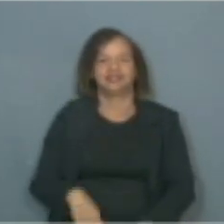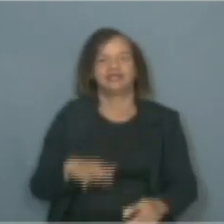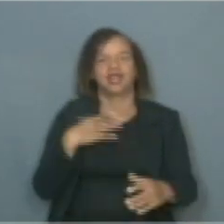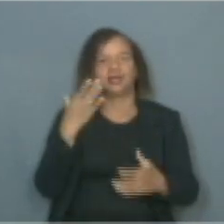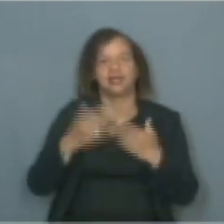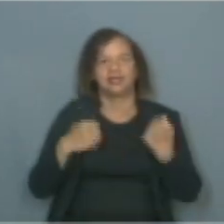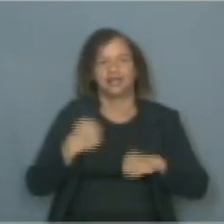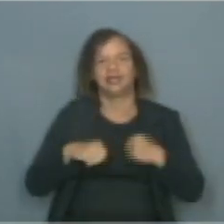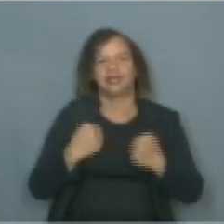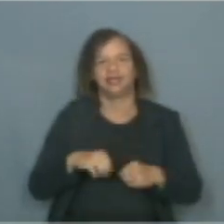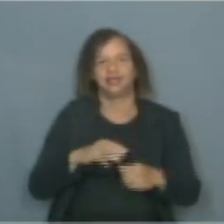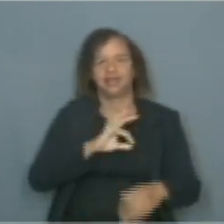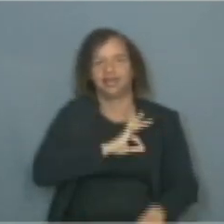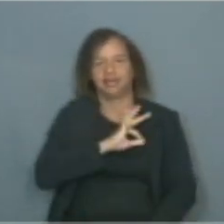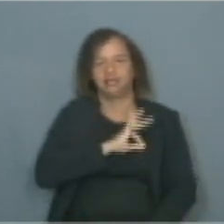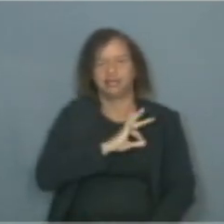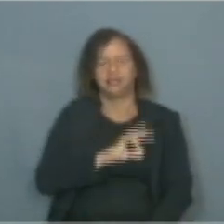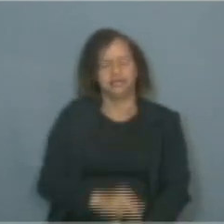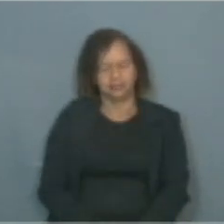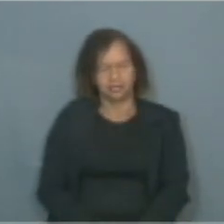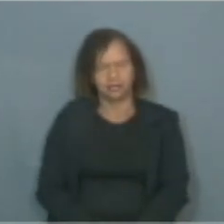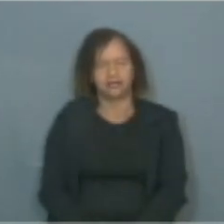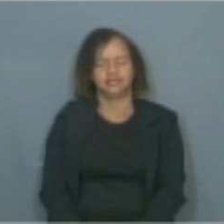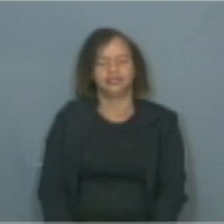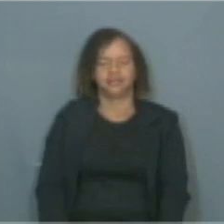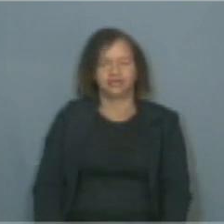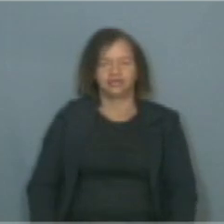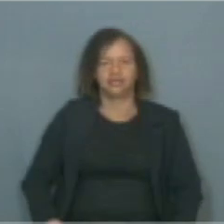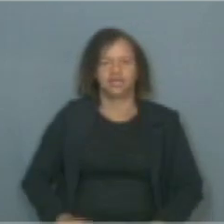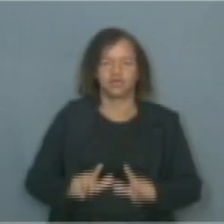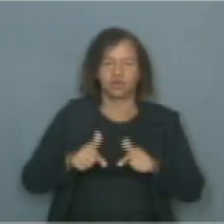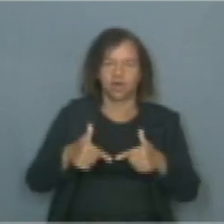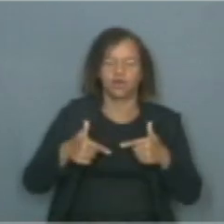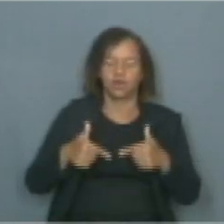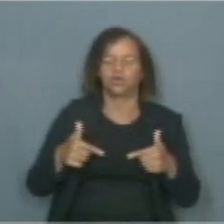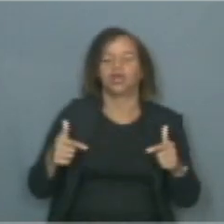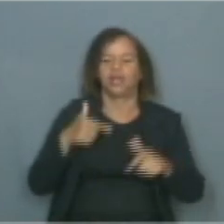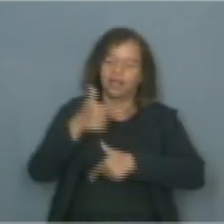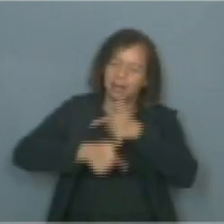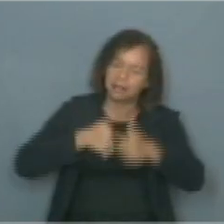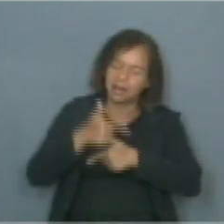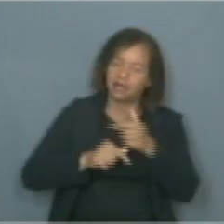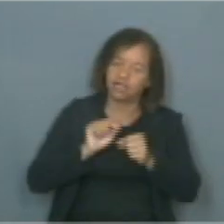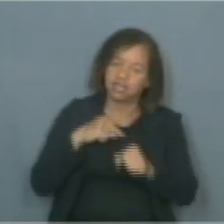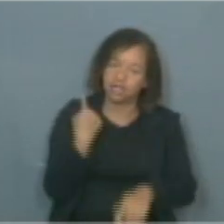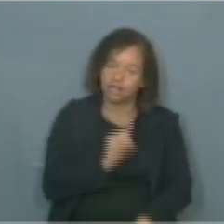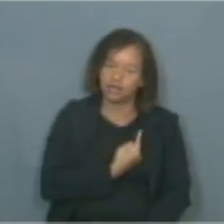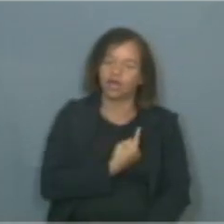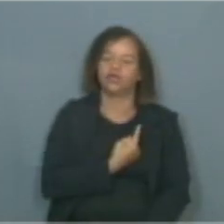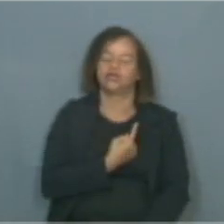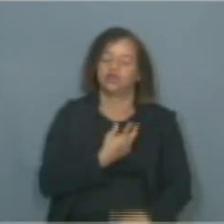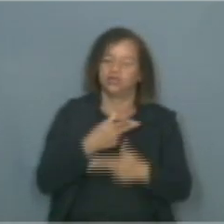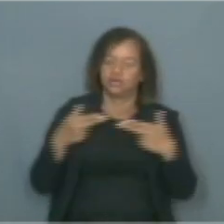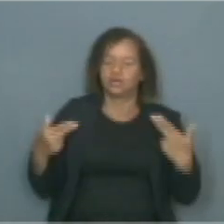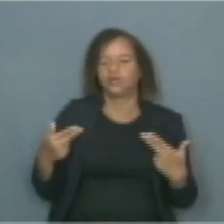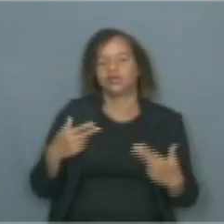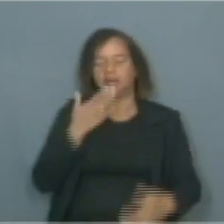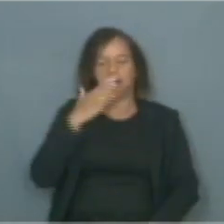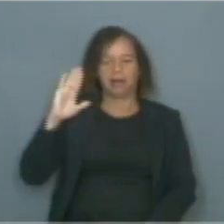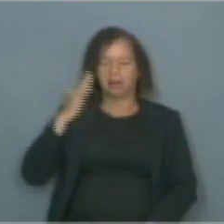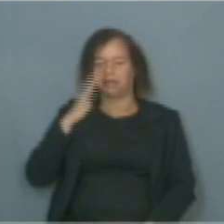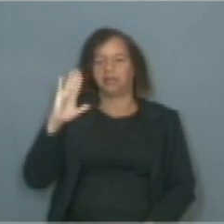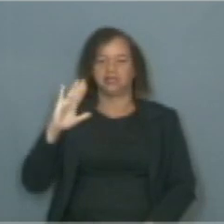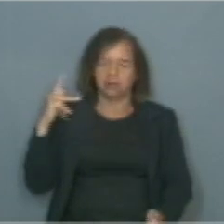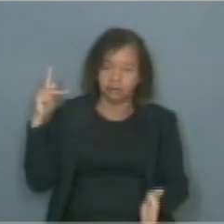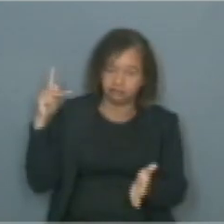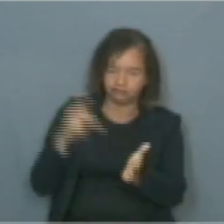poder usar a arma. Então, estou junto com a senhora nessa luta, vamos trabalhar e fazer com que as coisas não fiquem só na promessa, que se